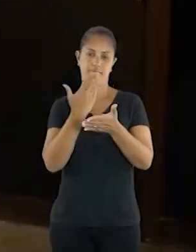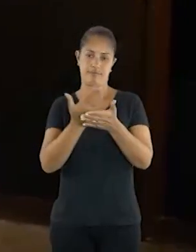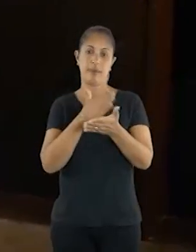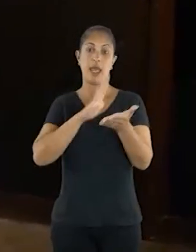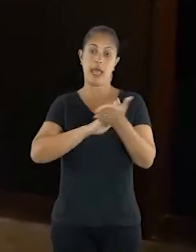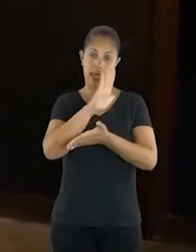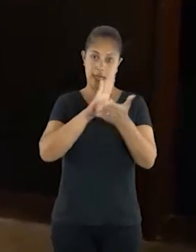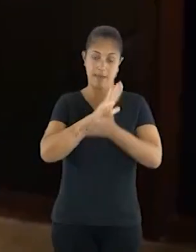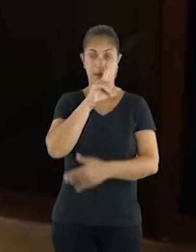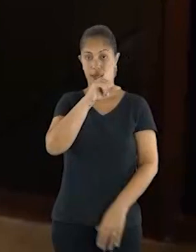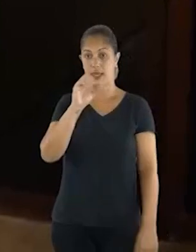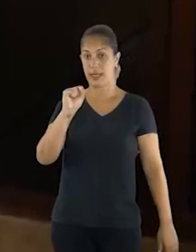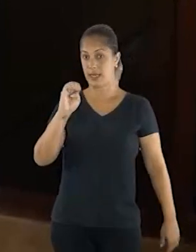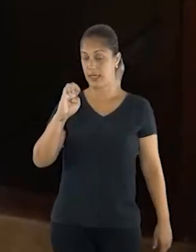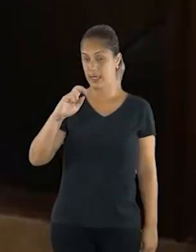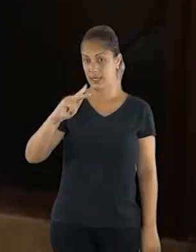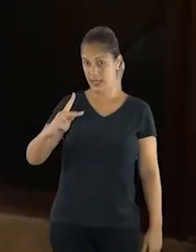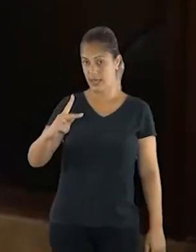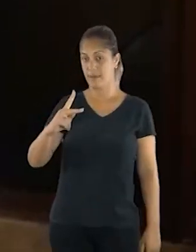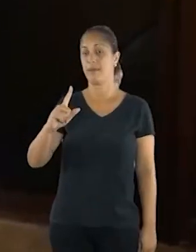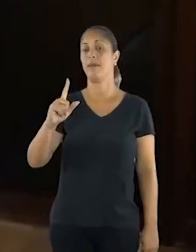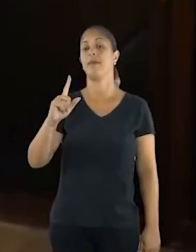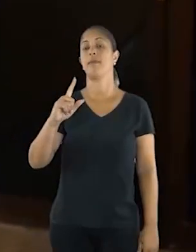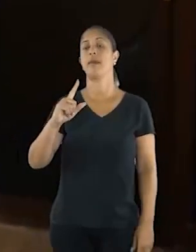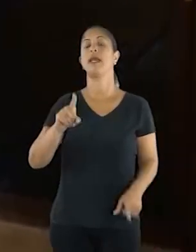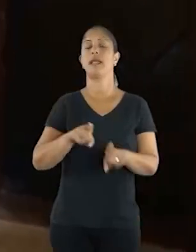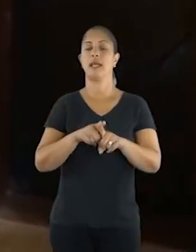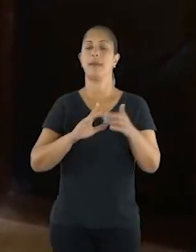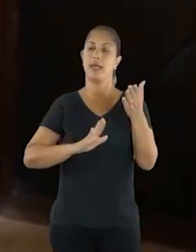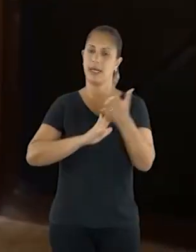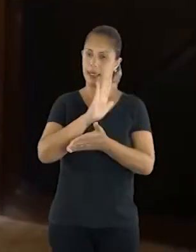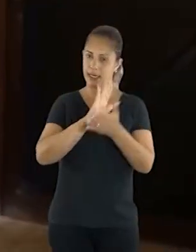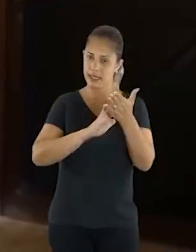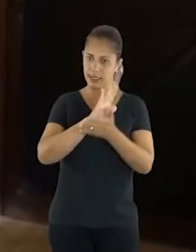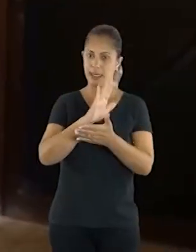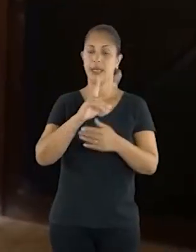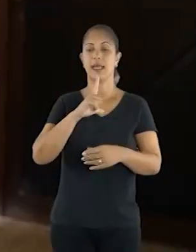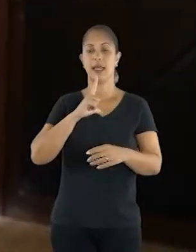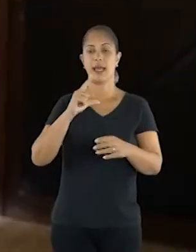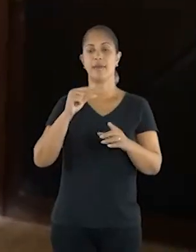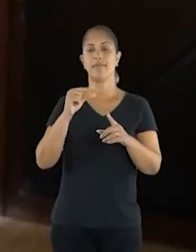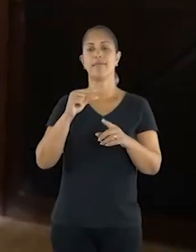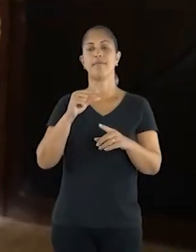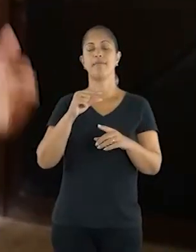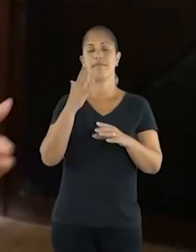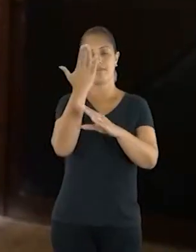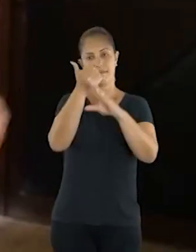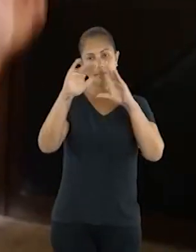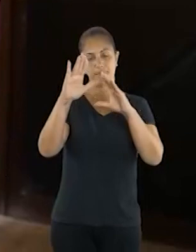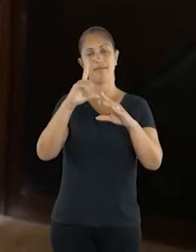pela CEP, mas nós temos o catálogo em PDF